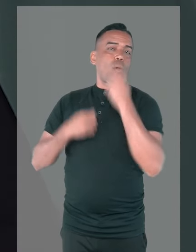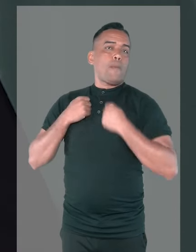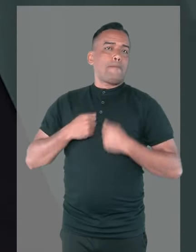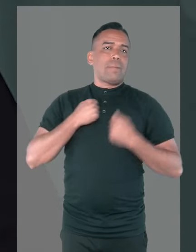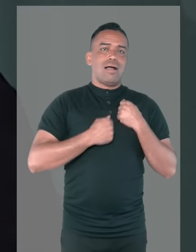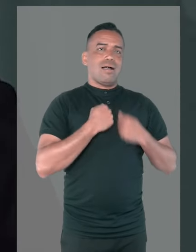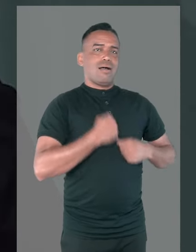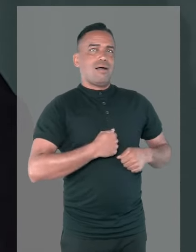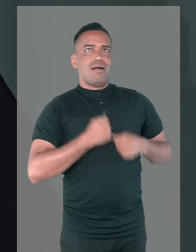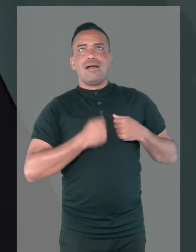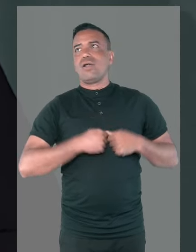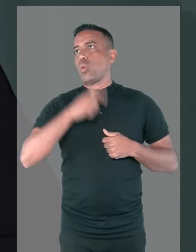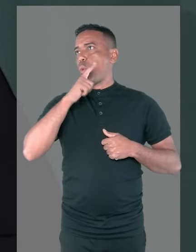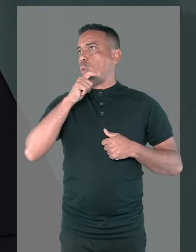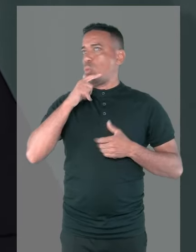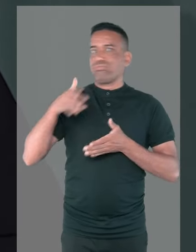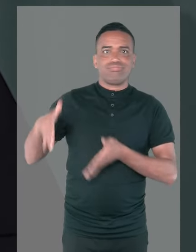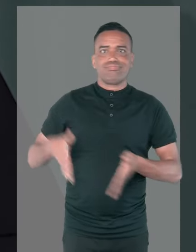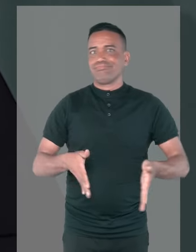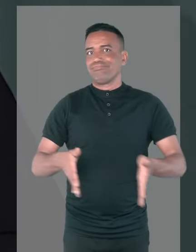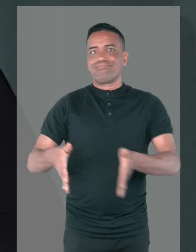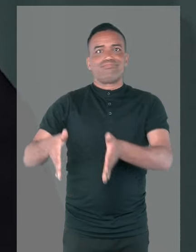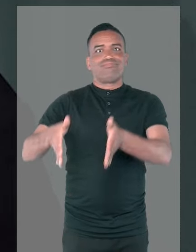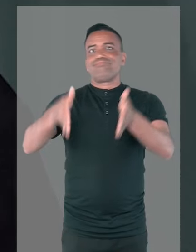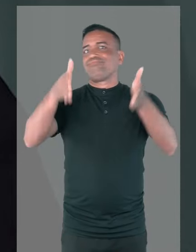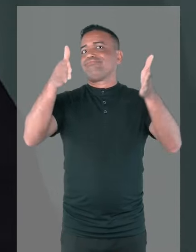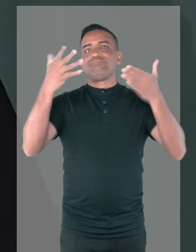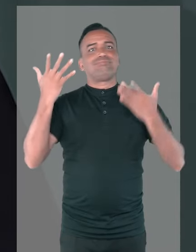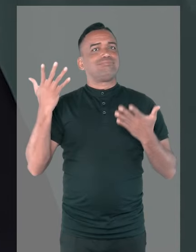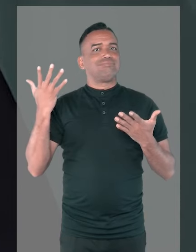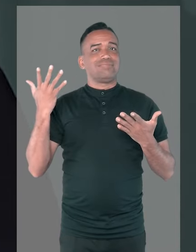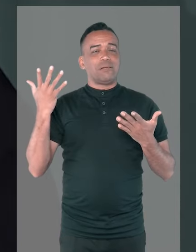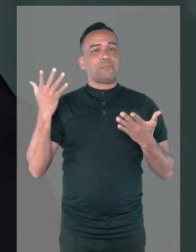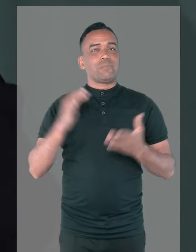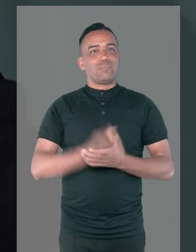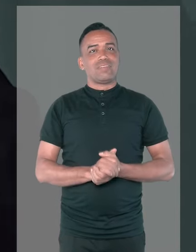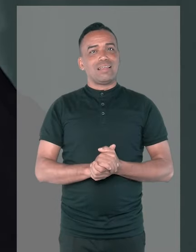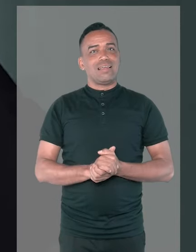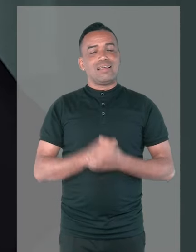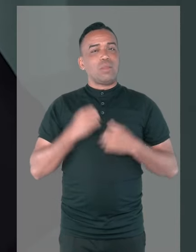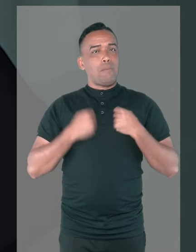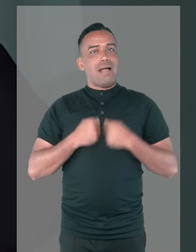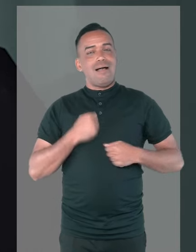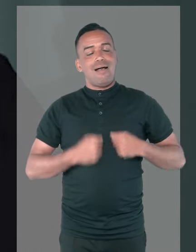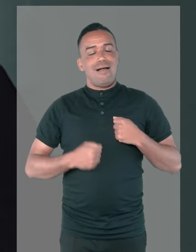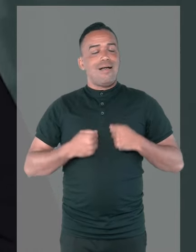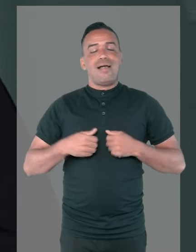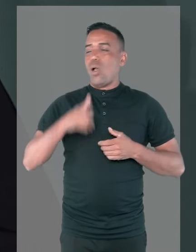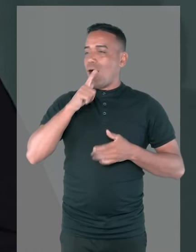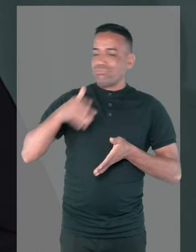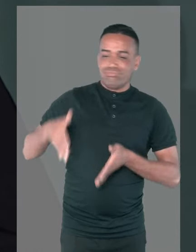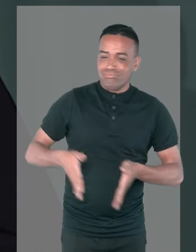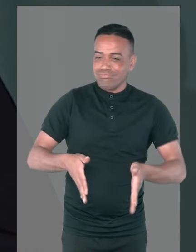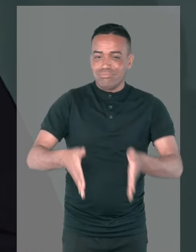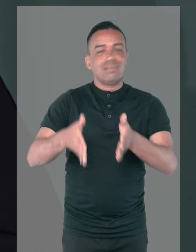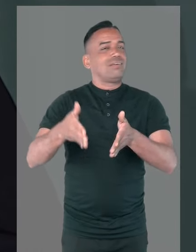banho, né, no coricho, né, que são nos banhados, assim.